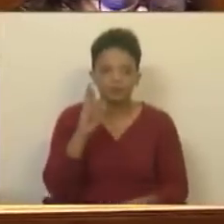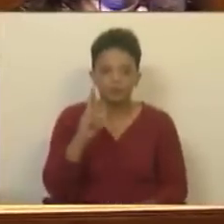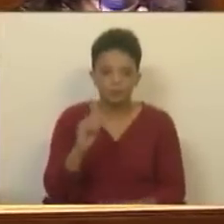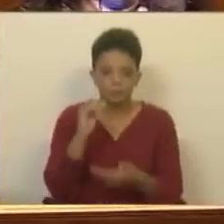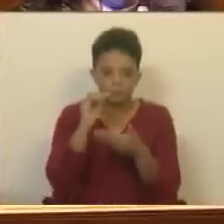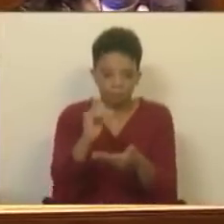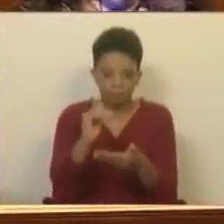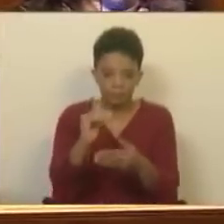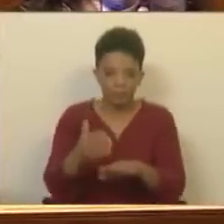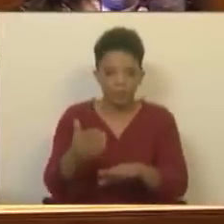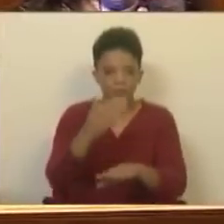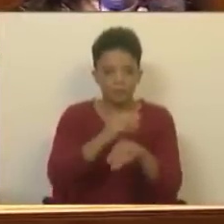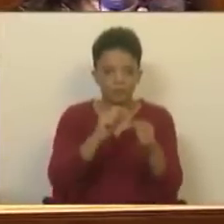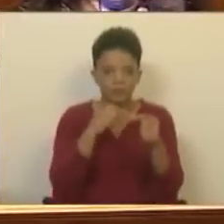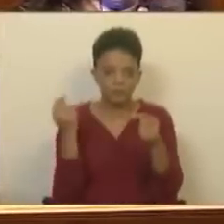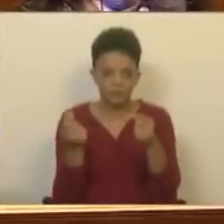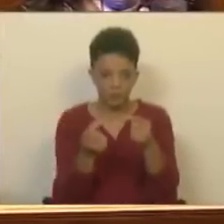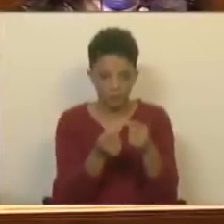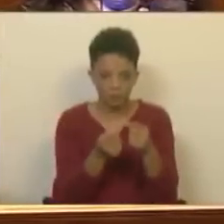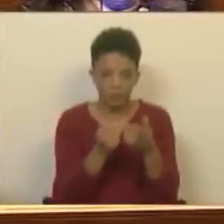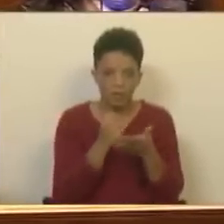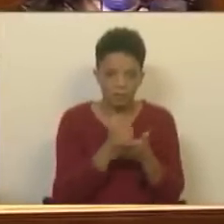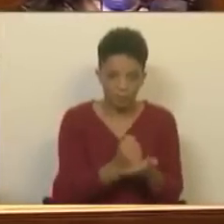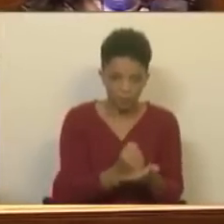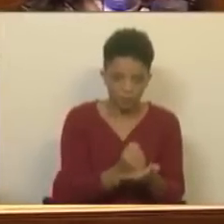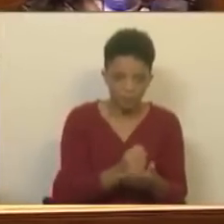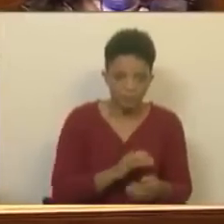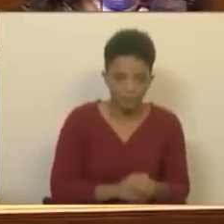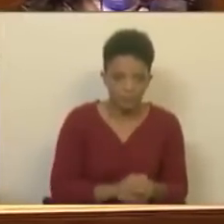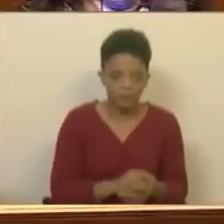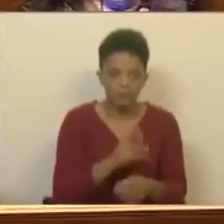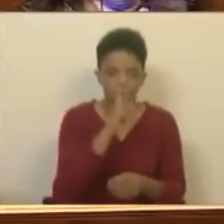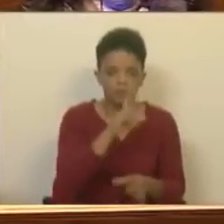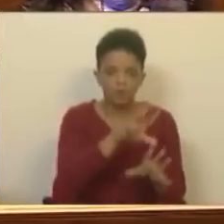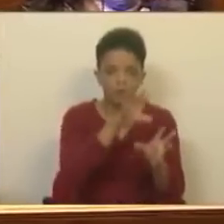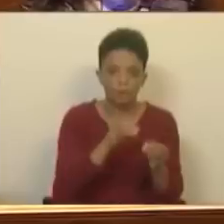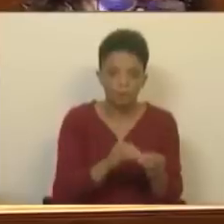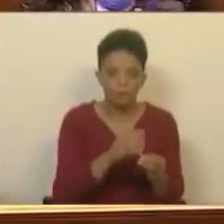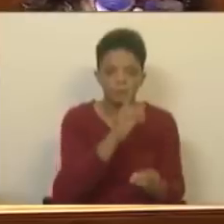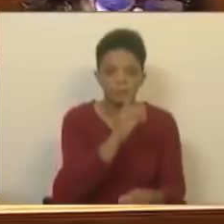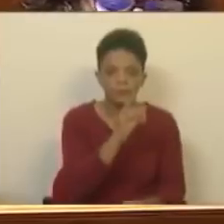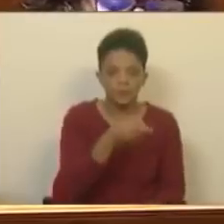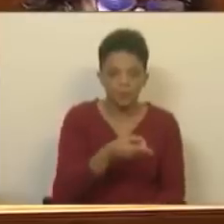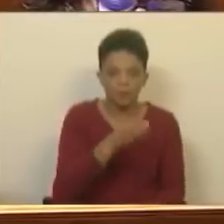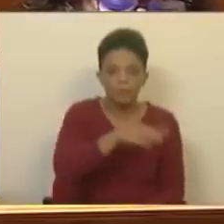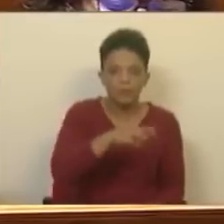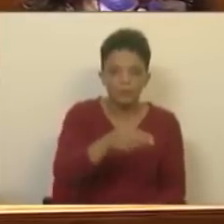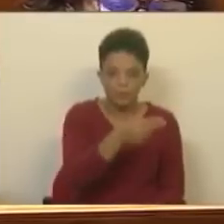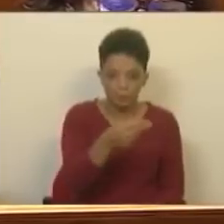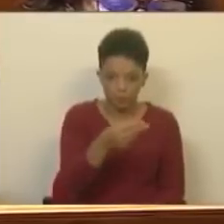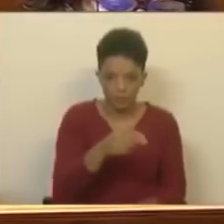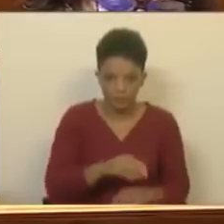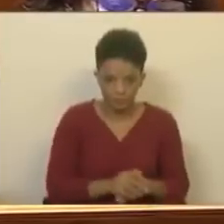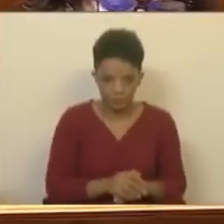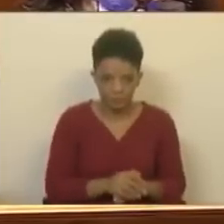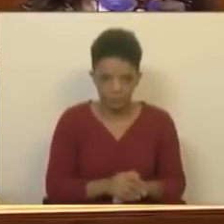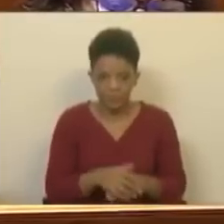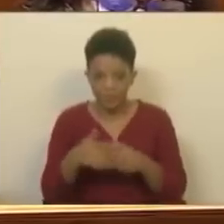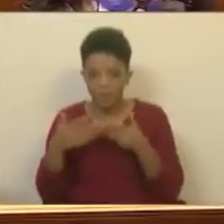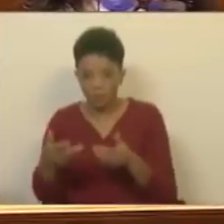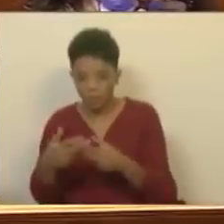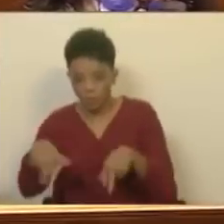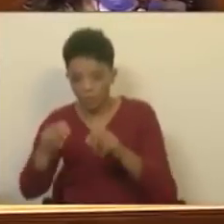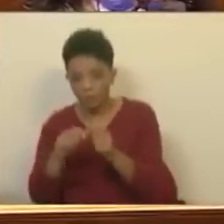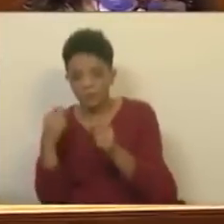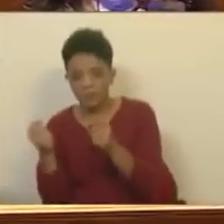no anterior ciclo de apoio o montante Global eram 69 milhões de euros neste